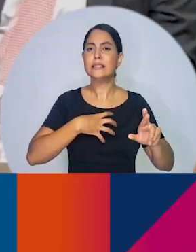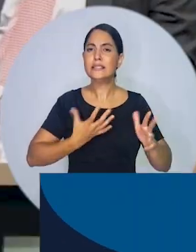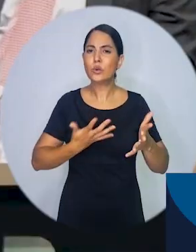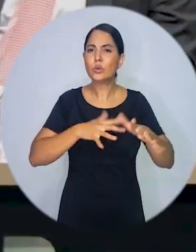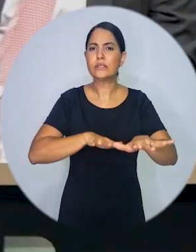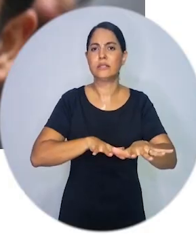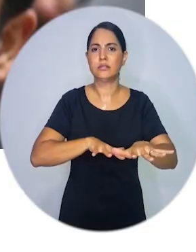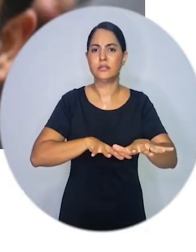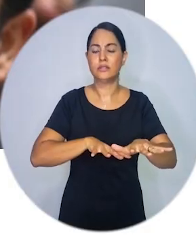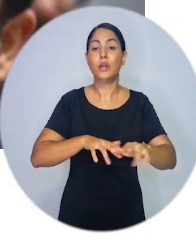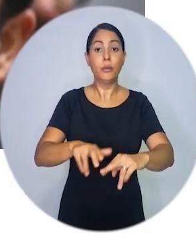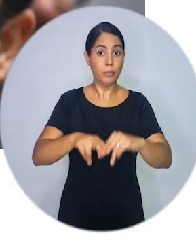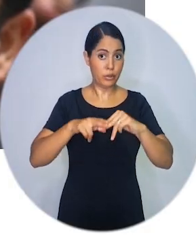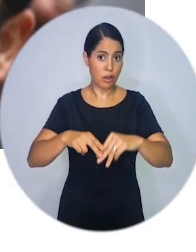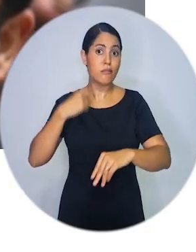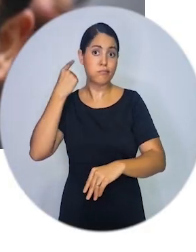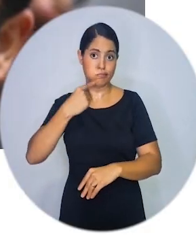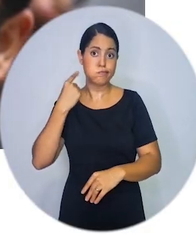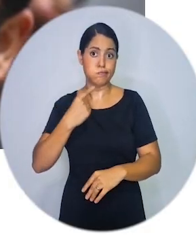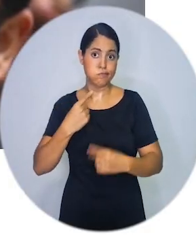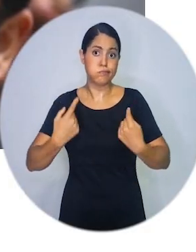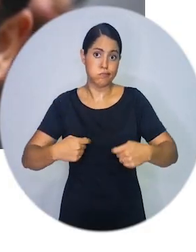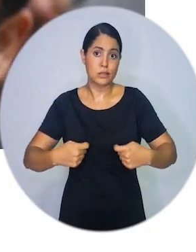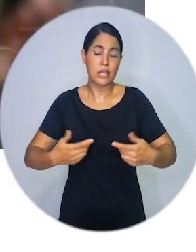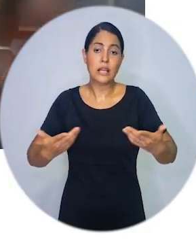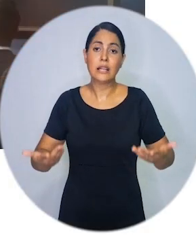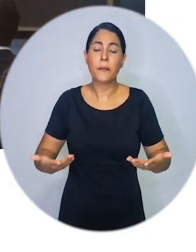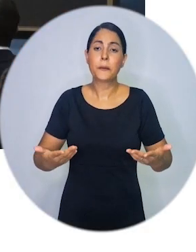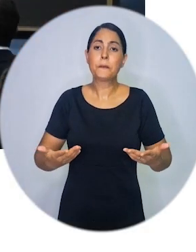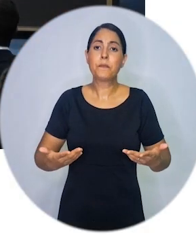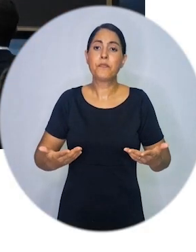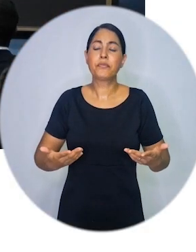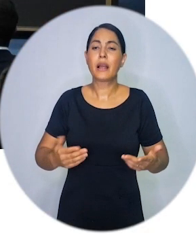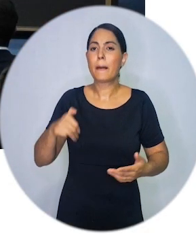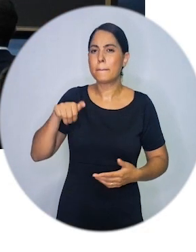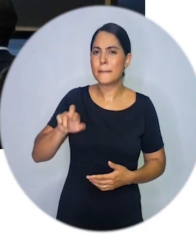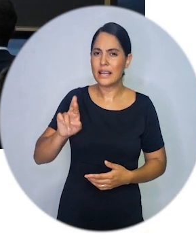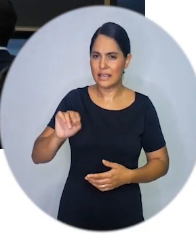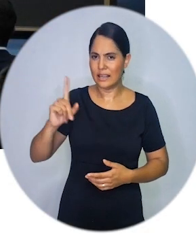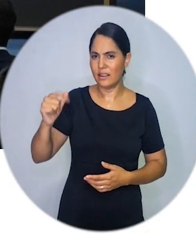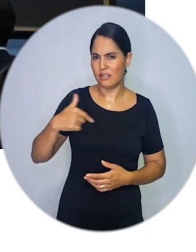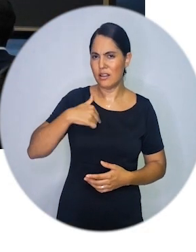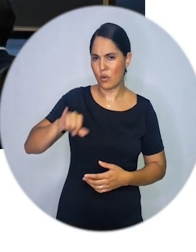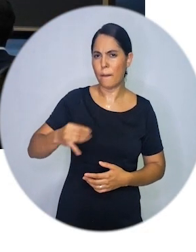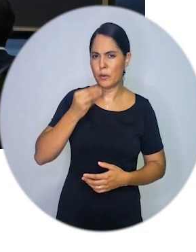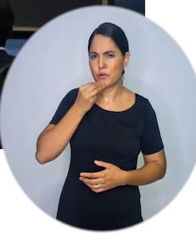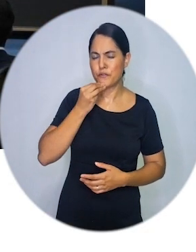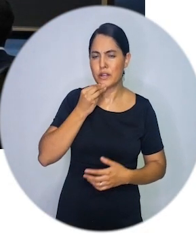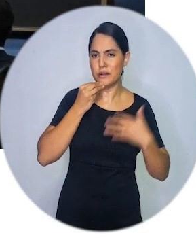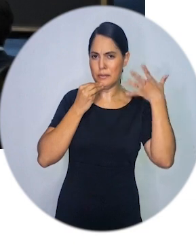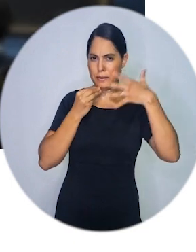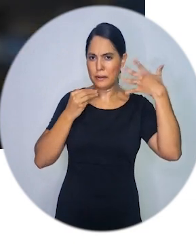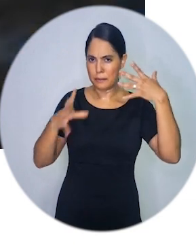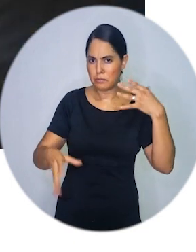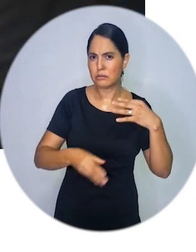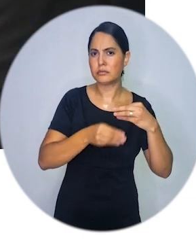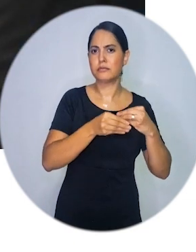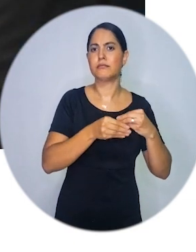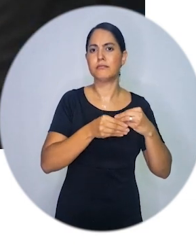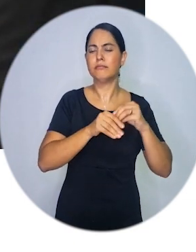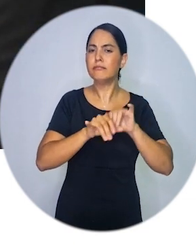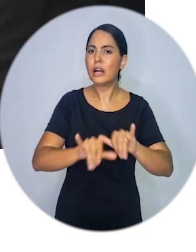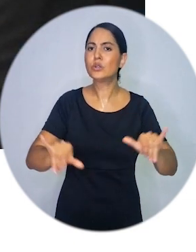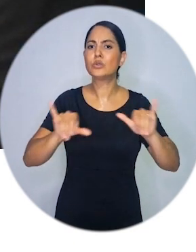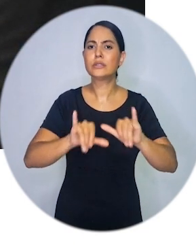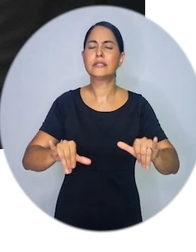de forma muito inclusiva a advocacia. Então, Marília, eu até aproveito, para